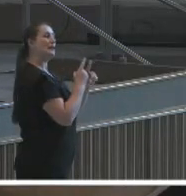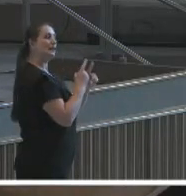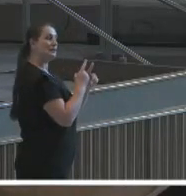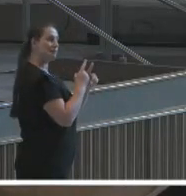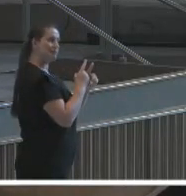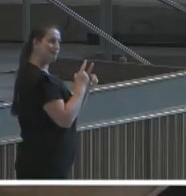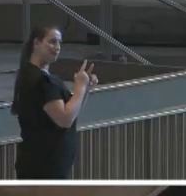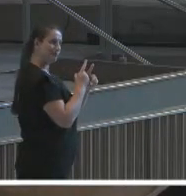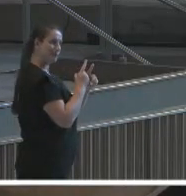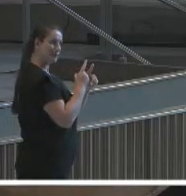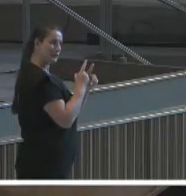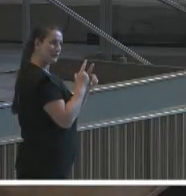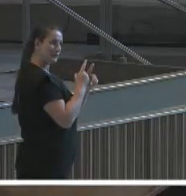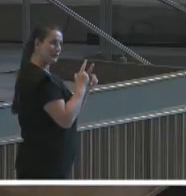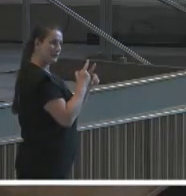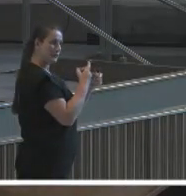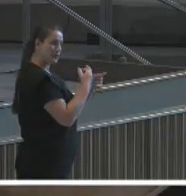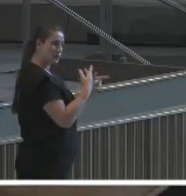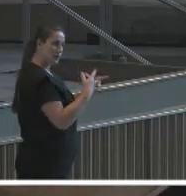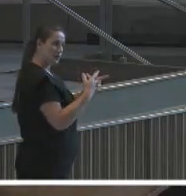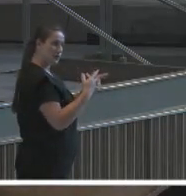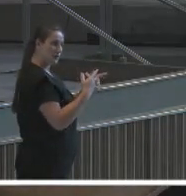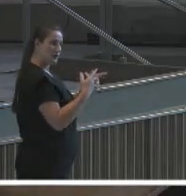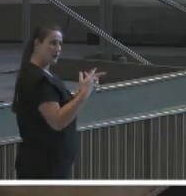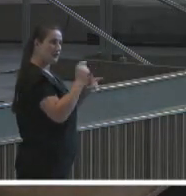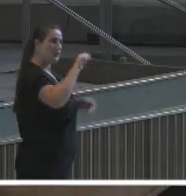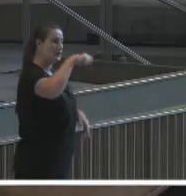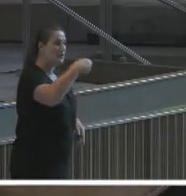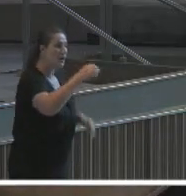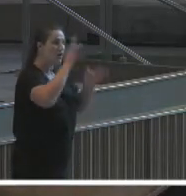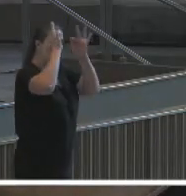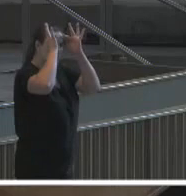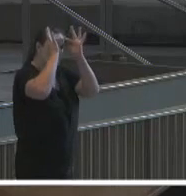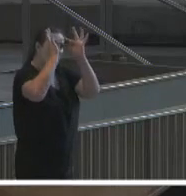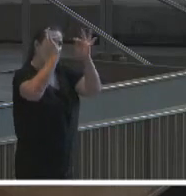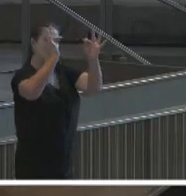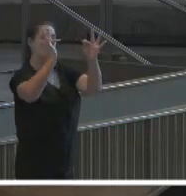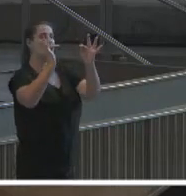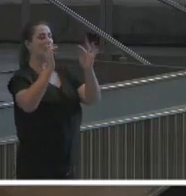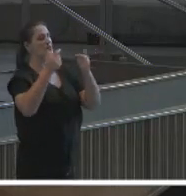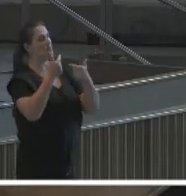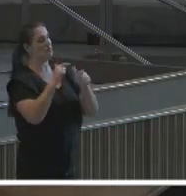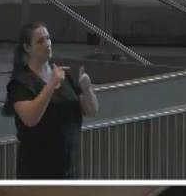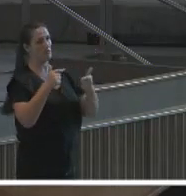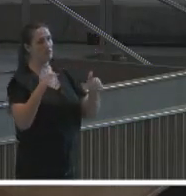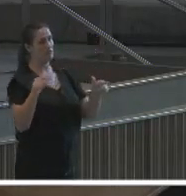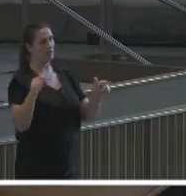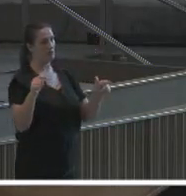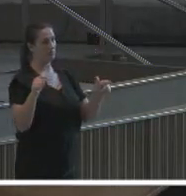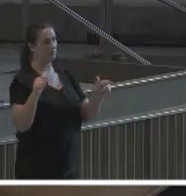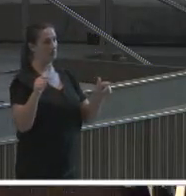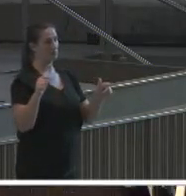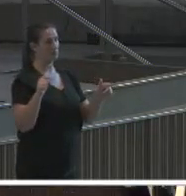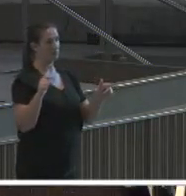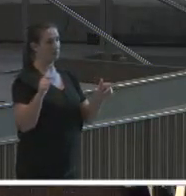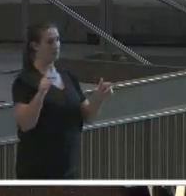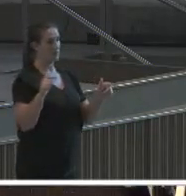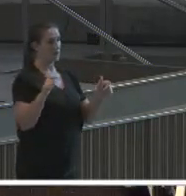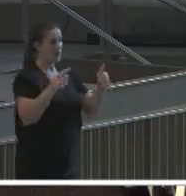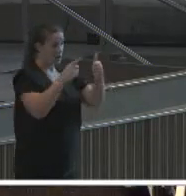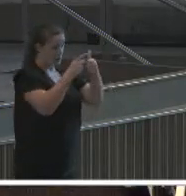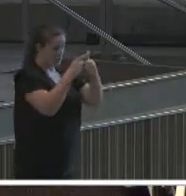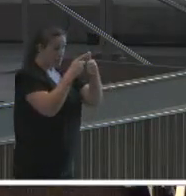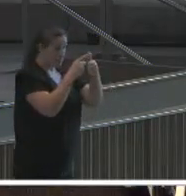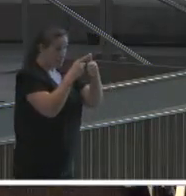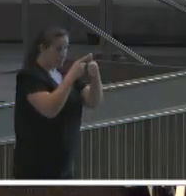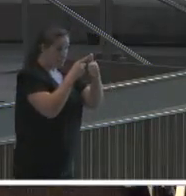lições sobre infidelidade, o que Deus estava ensinando ao povo a respeito da infidelidade. A primeira lição